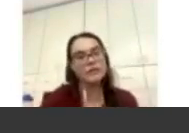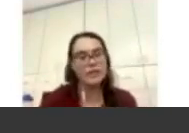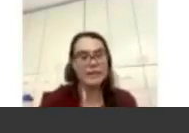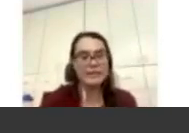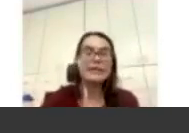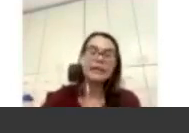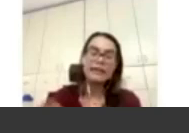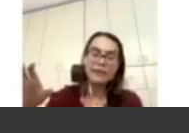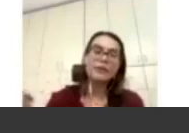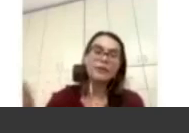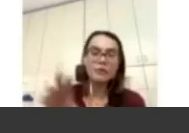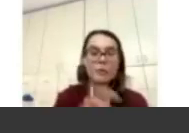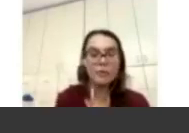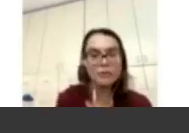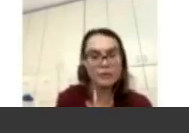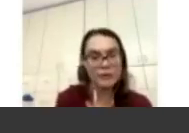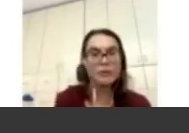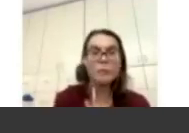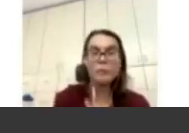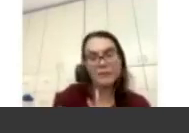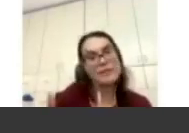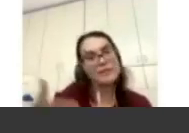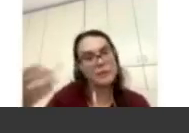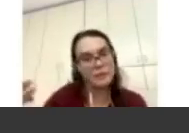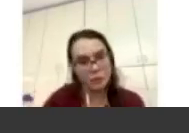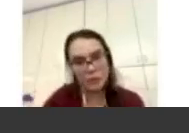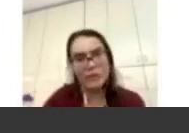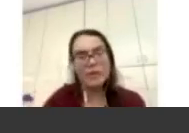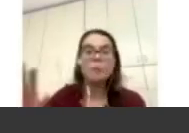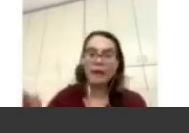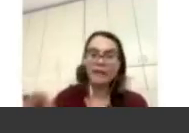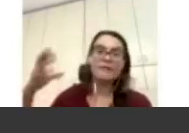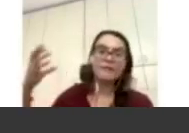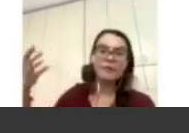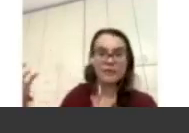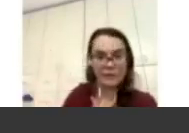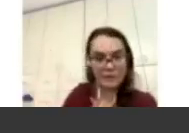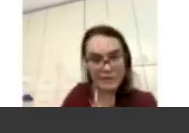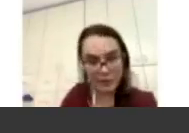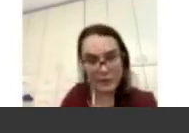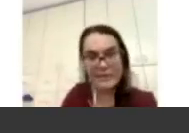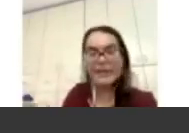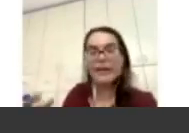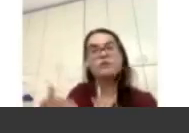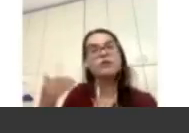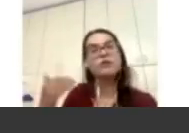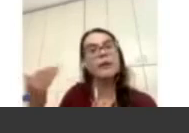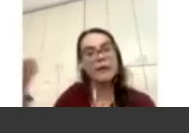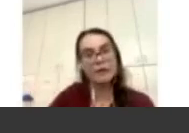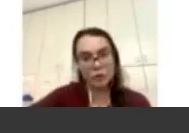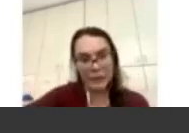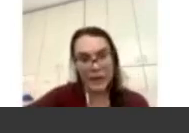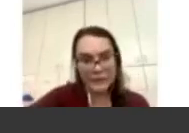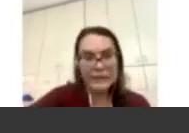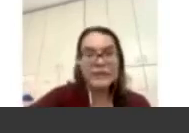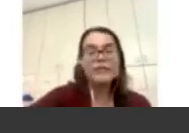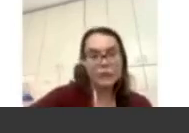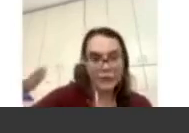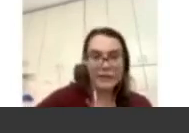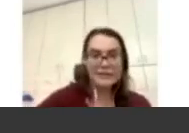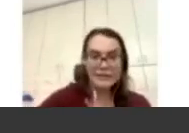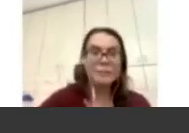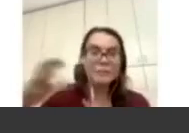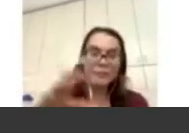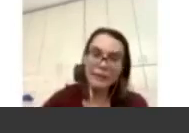ser diagnosticadas. Lembrando que a todo momento eu estou falando do PAC Brasil Adulto. O PAC que vai ser mostrado na sequência é um suplemento do PAC que